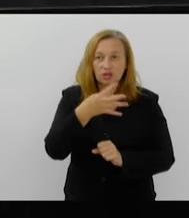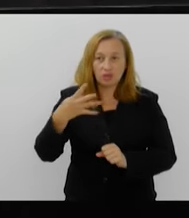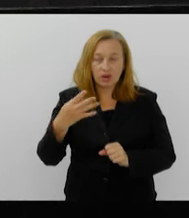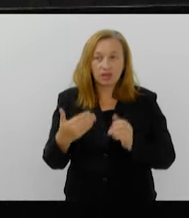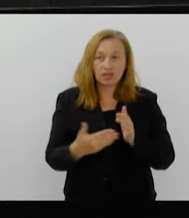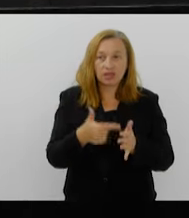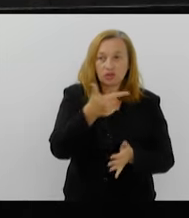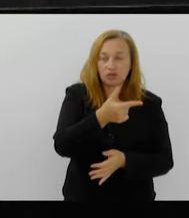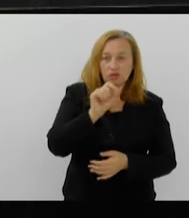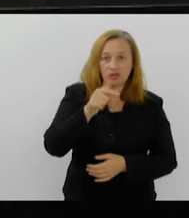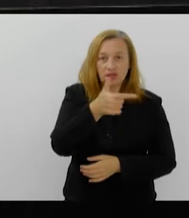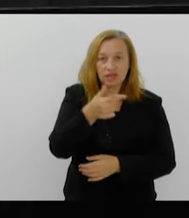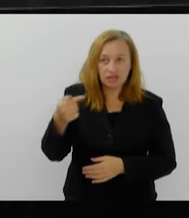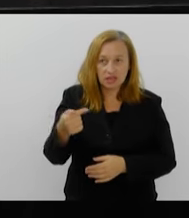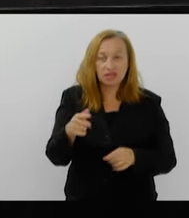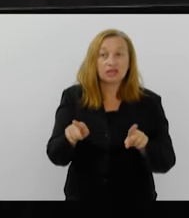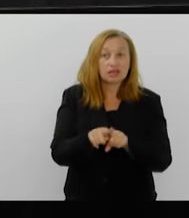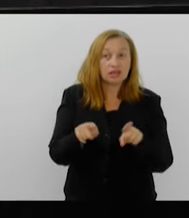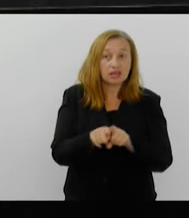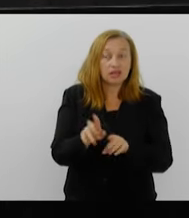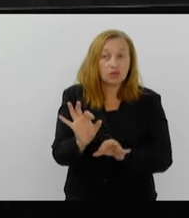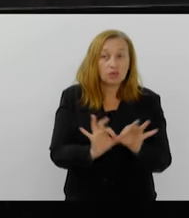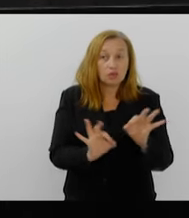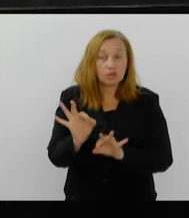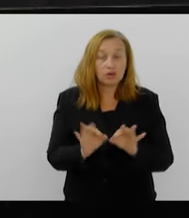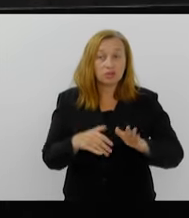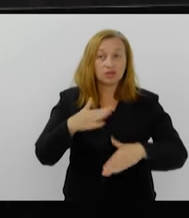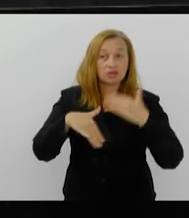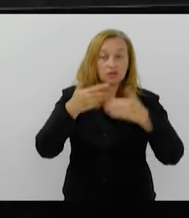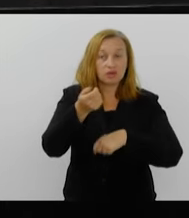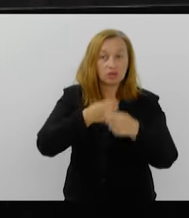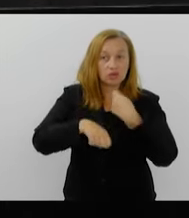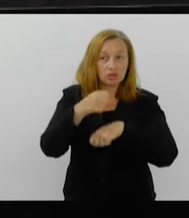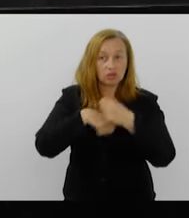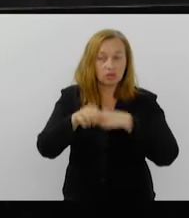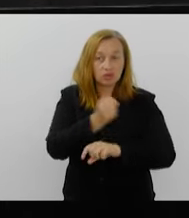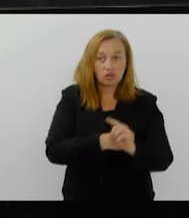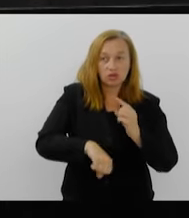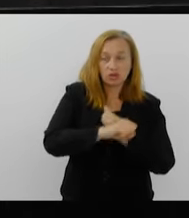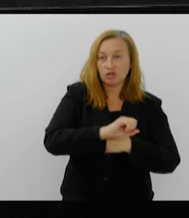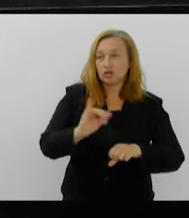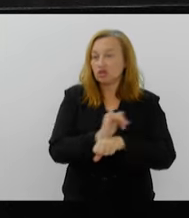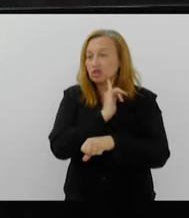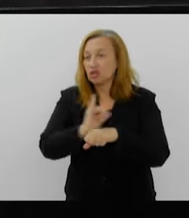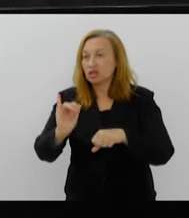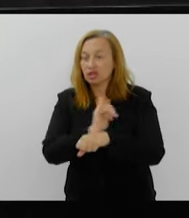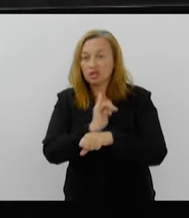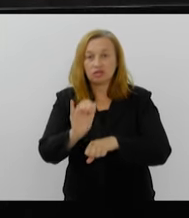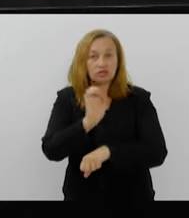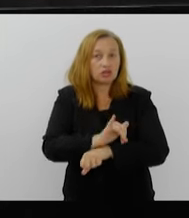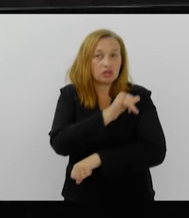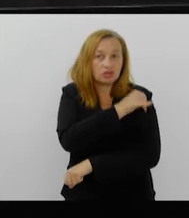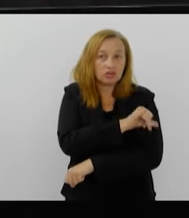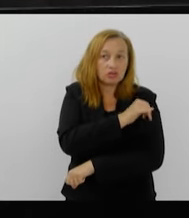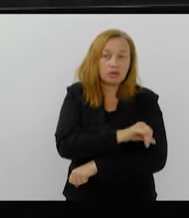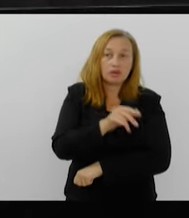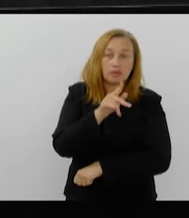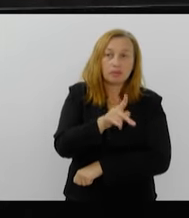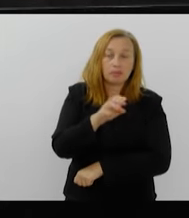mais amplamente o Plano de Desenvolvimento Econômico, Social e Estratégico do Rio de Janeiro, o